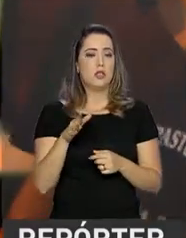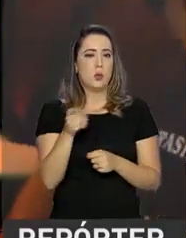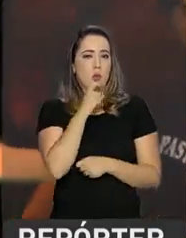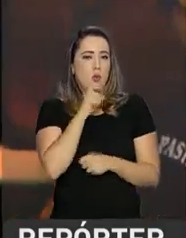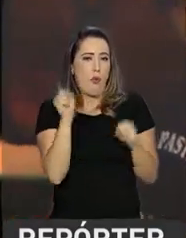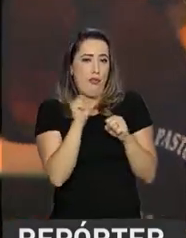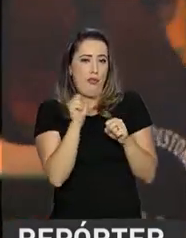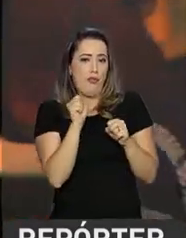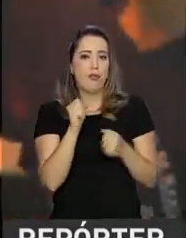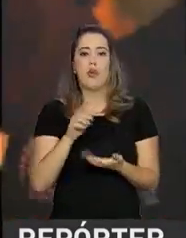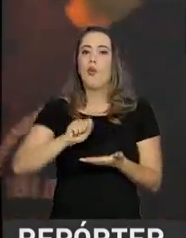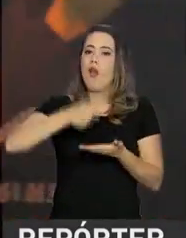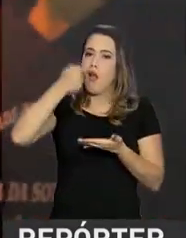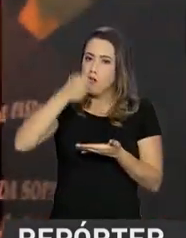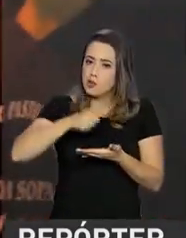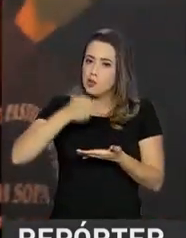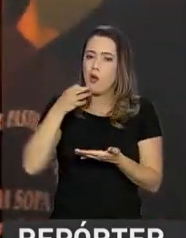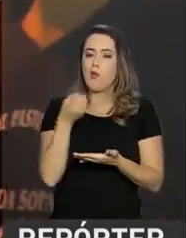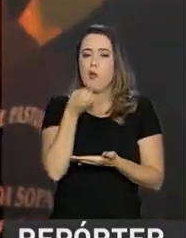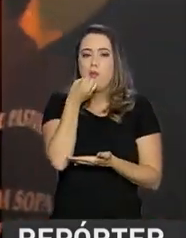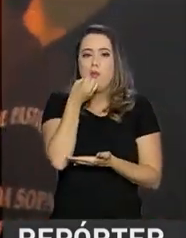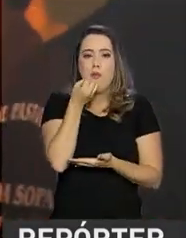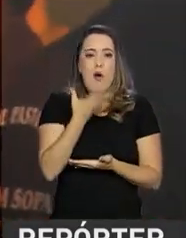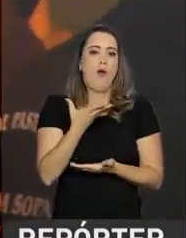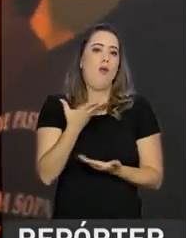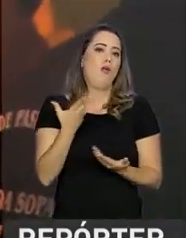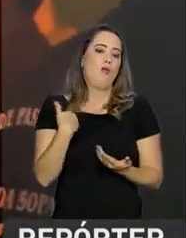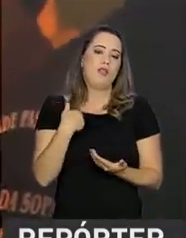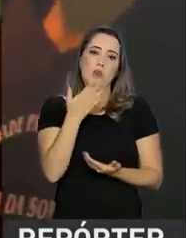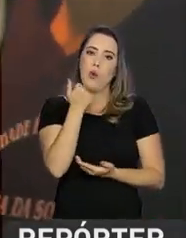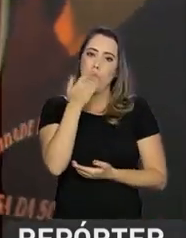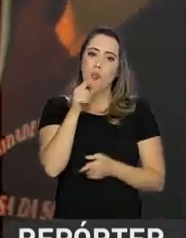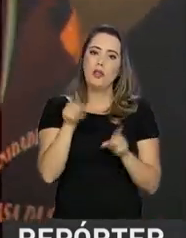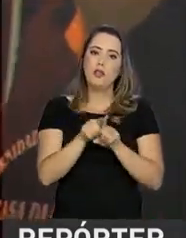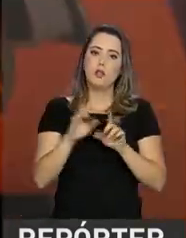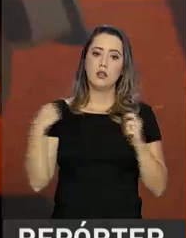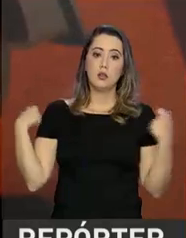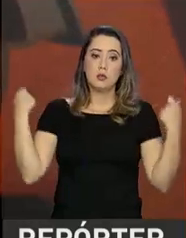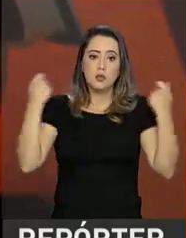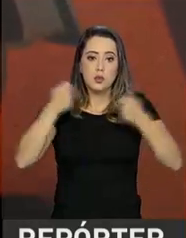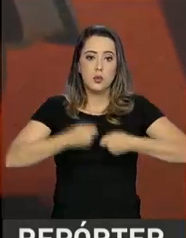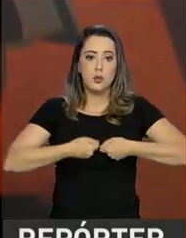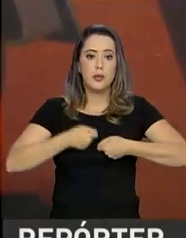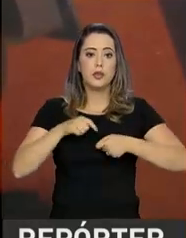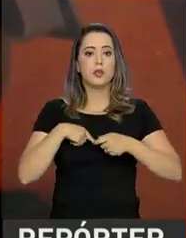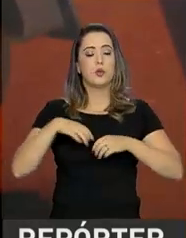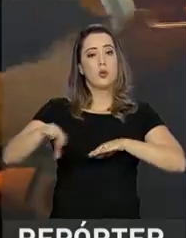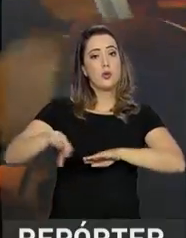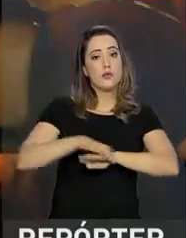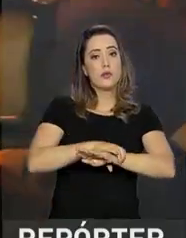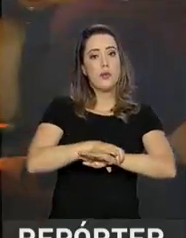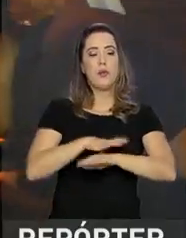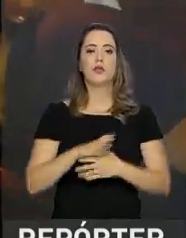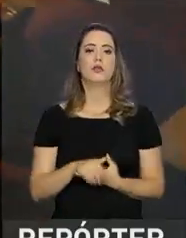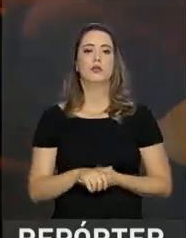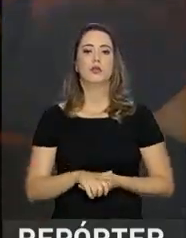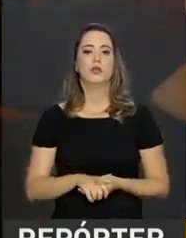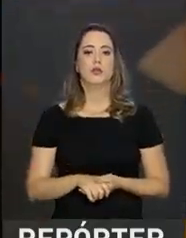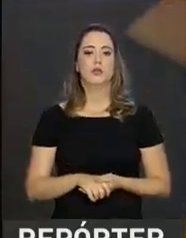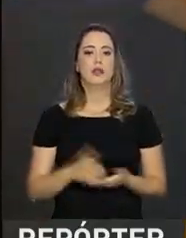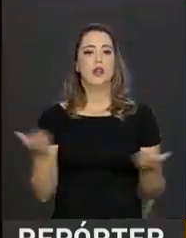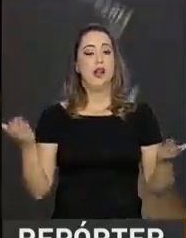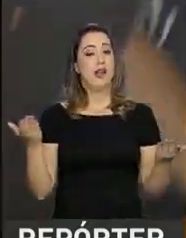ea sopa chegou na hora certa além da comida ganhou cobertura e sapatos agora o canal